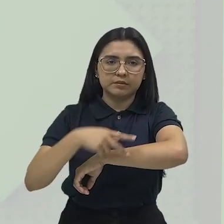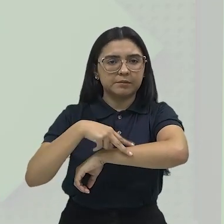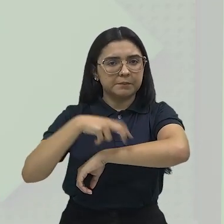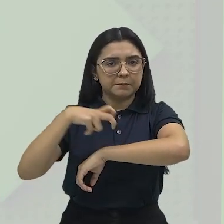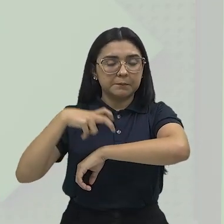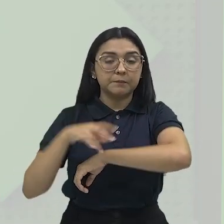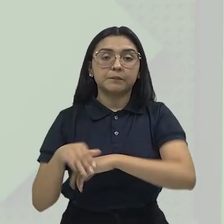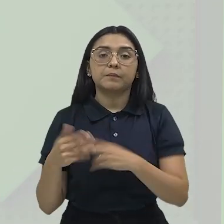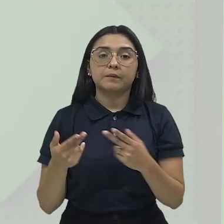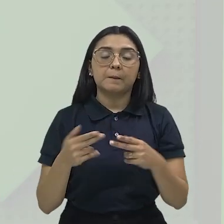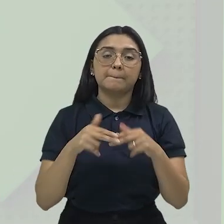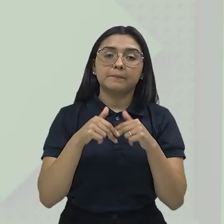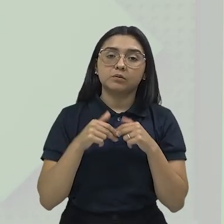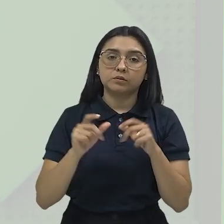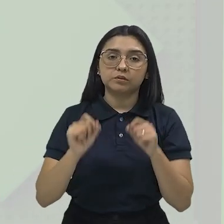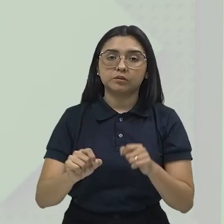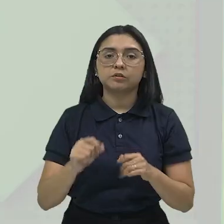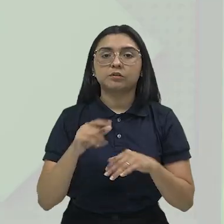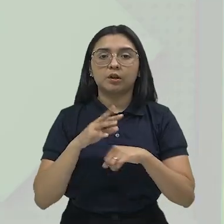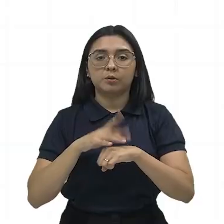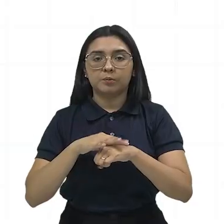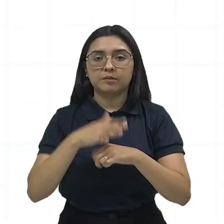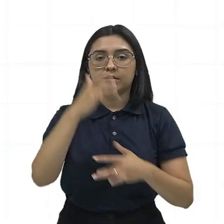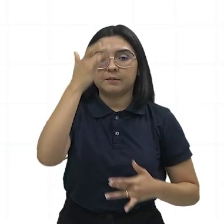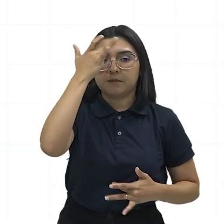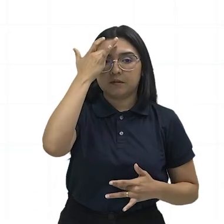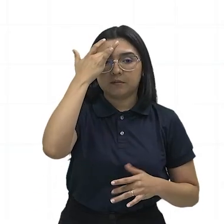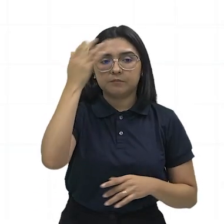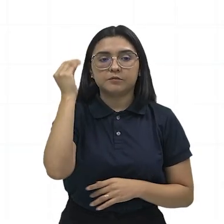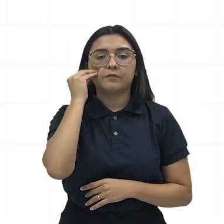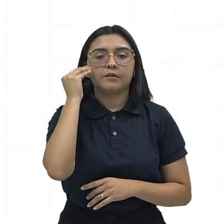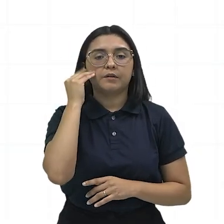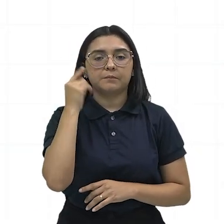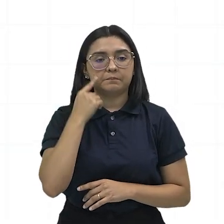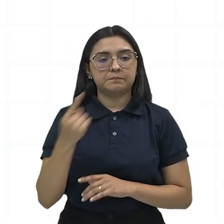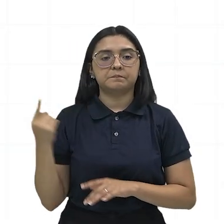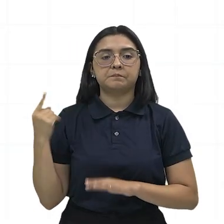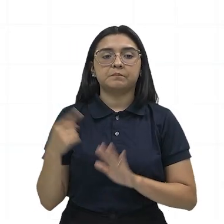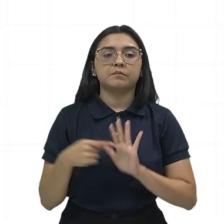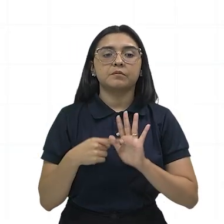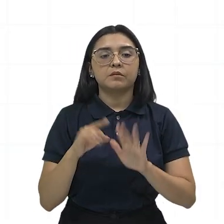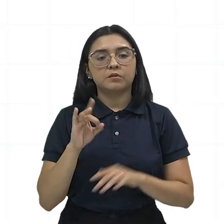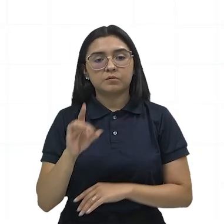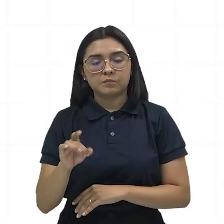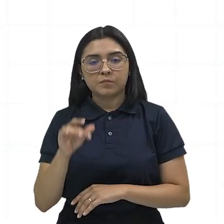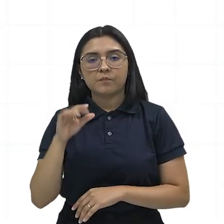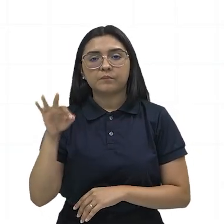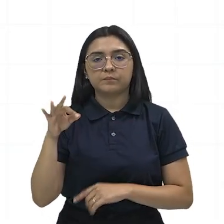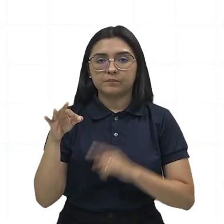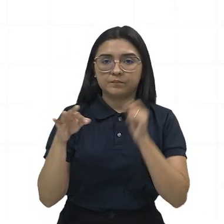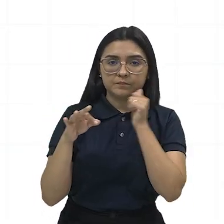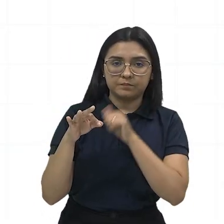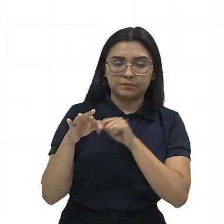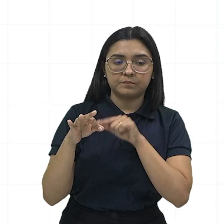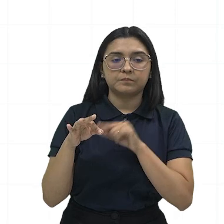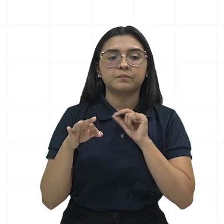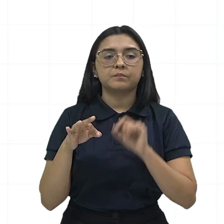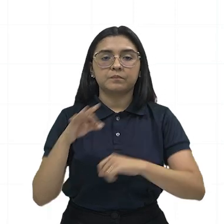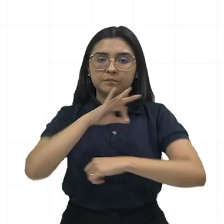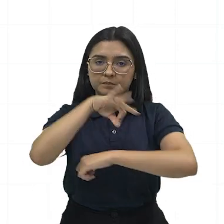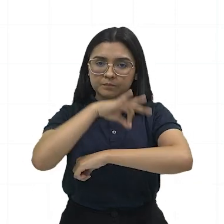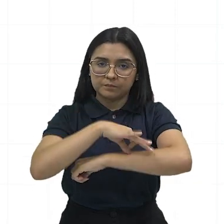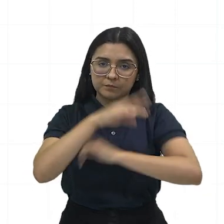que na malária também, como a gente pode observar na nossa cartela, apenas a fêmea do mosquito Anopheles pica o